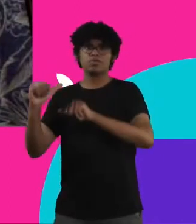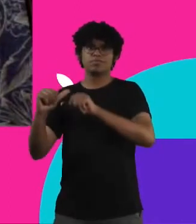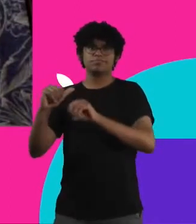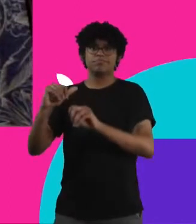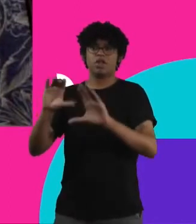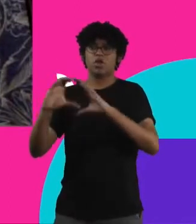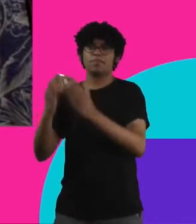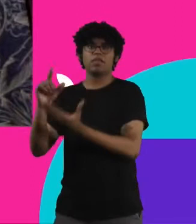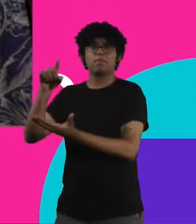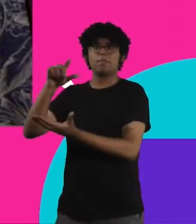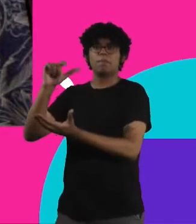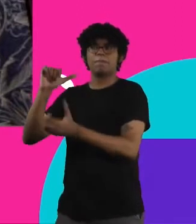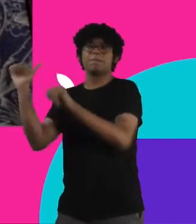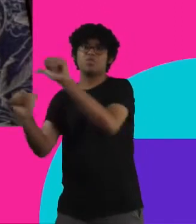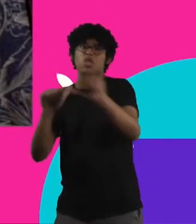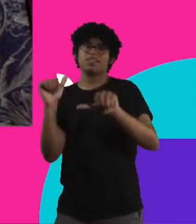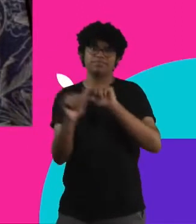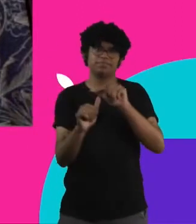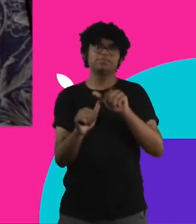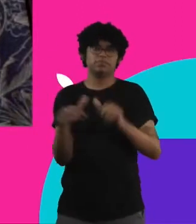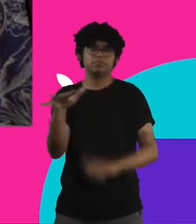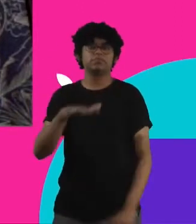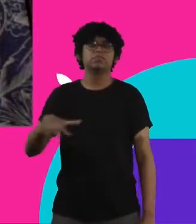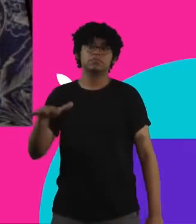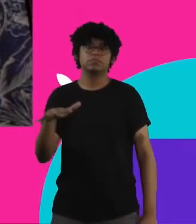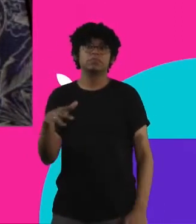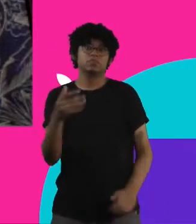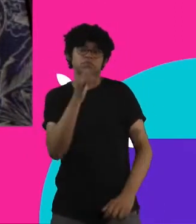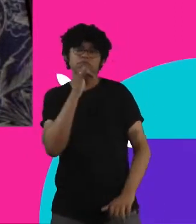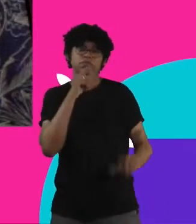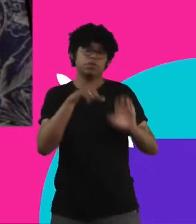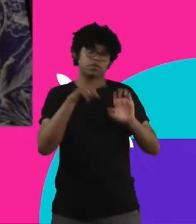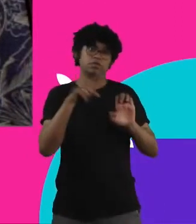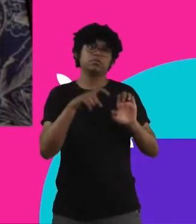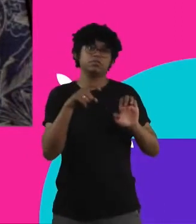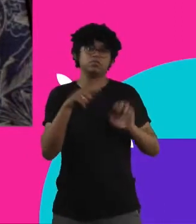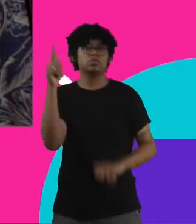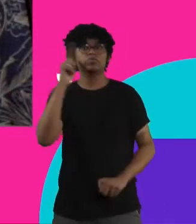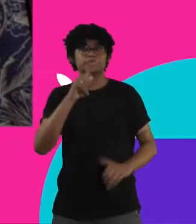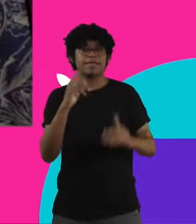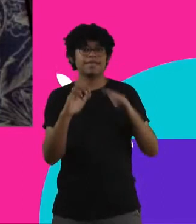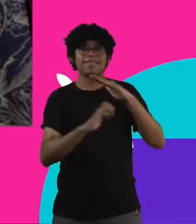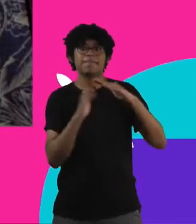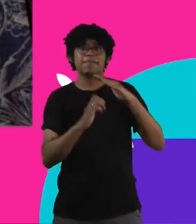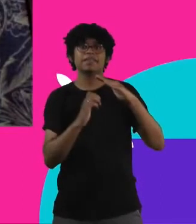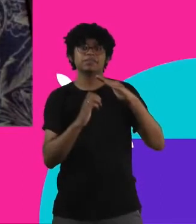o microempreendedor ele consegue ter o seu negócio potencializado